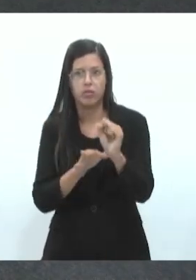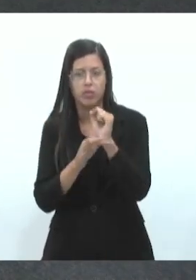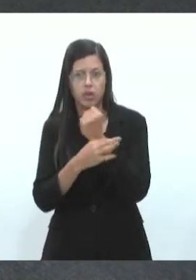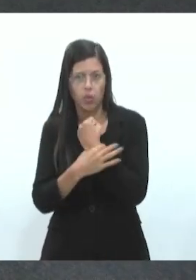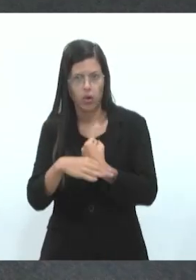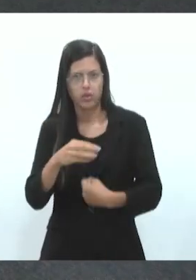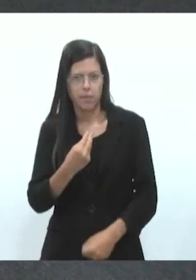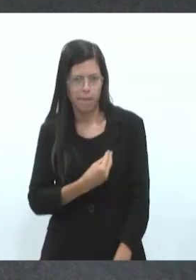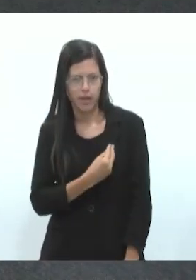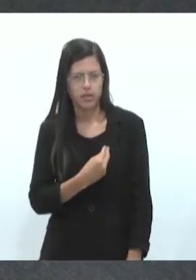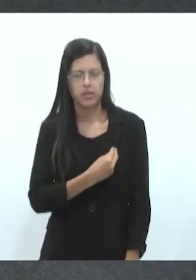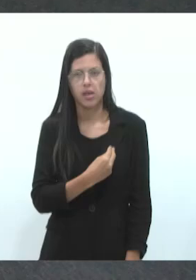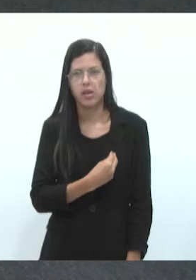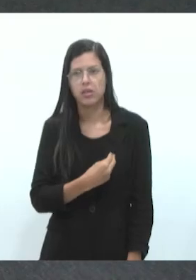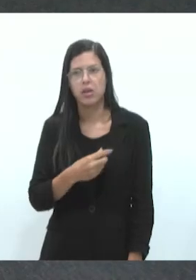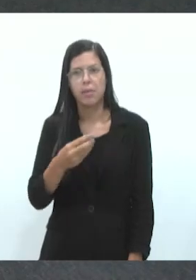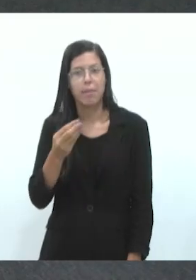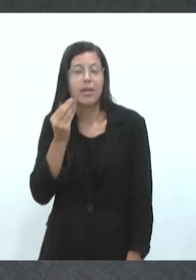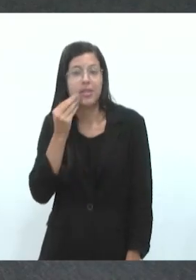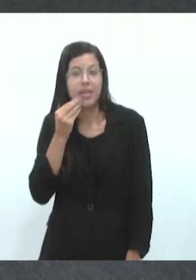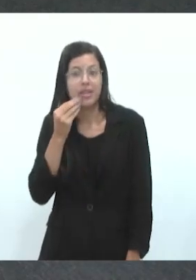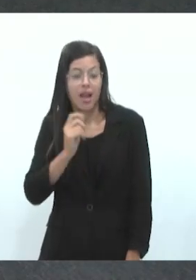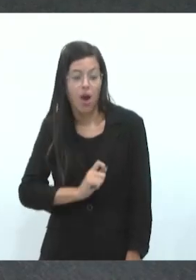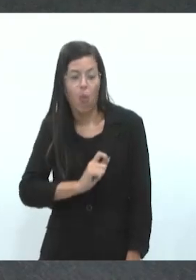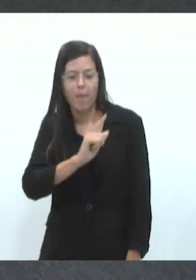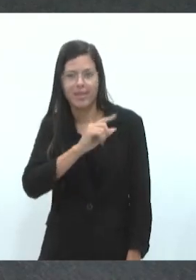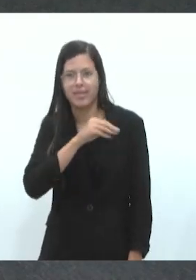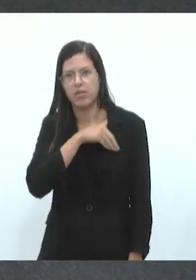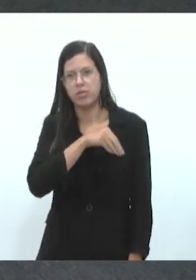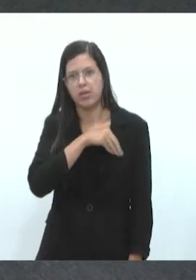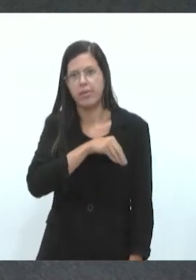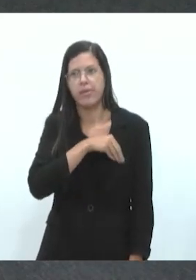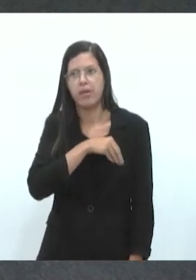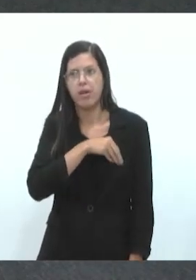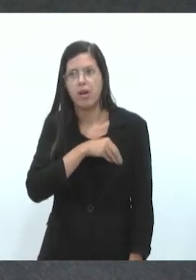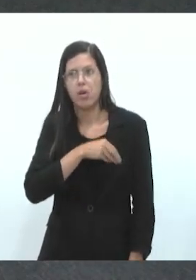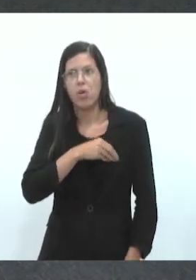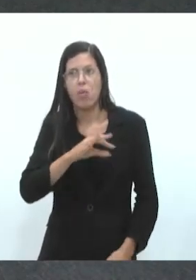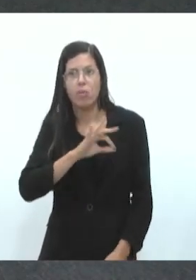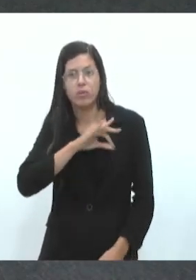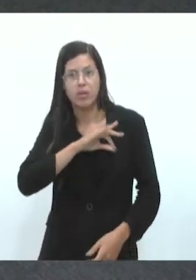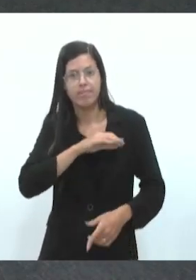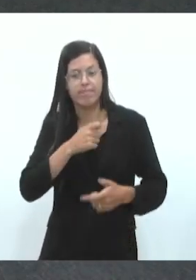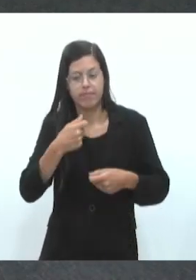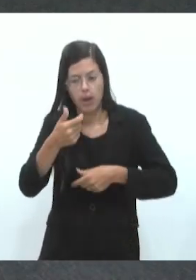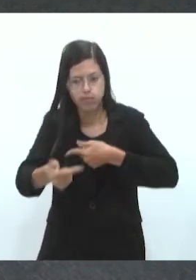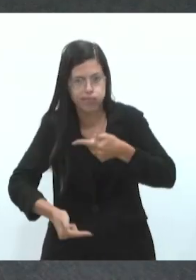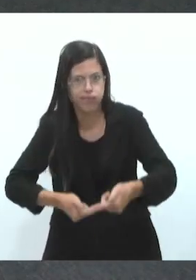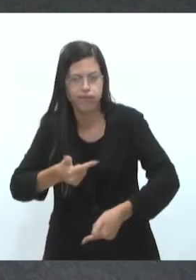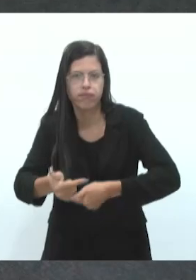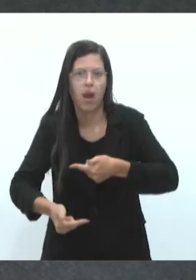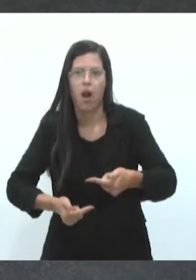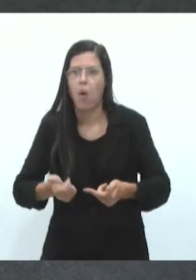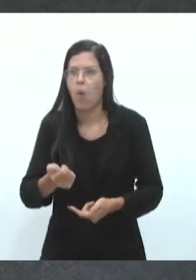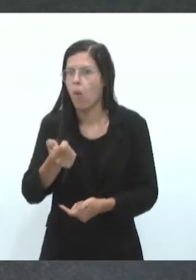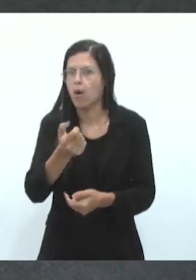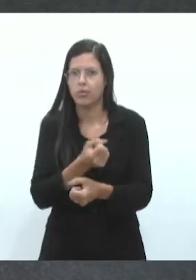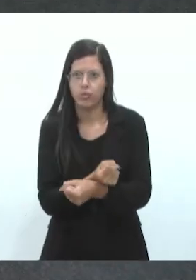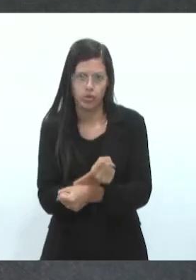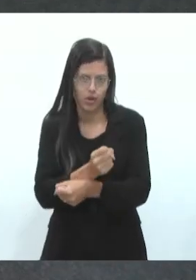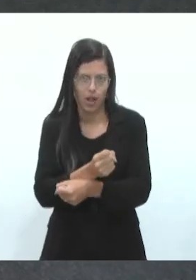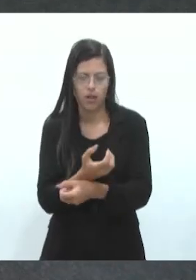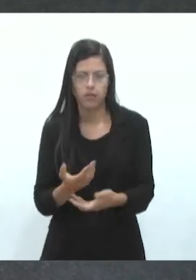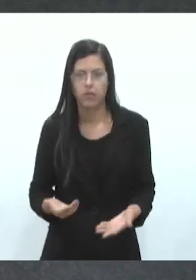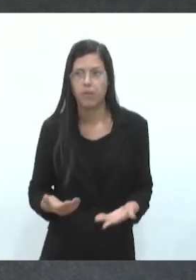para poder aumentar a sua renda. Ou seja, o cara é escravo do trabalho. Então, parabenizar aqui a deputada